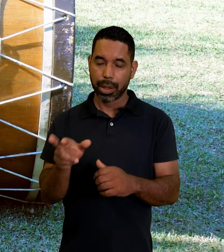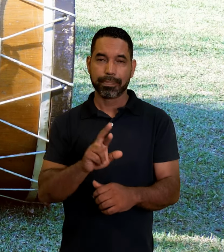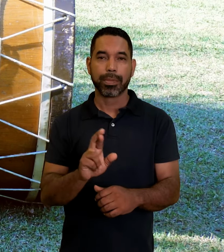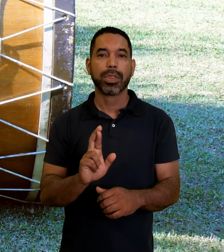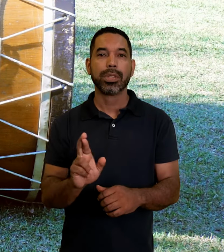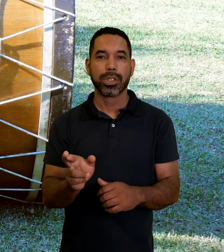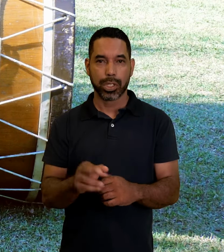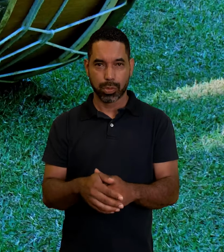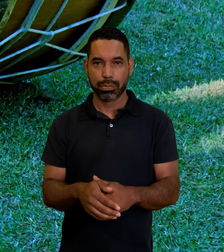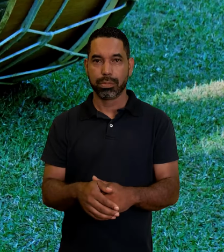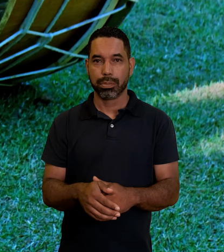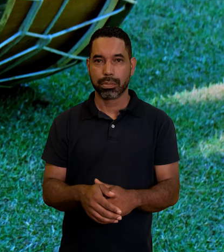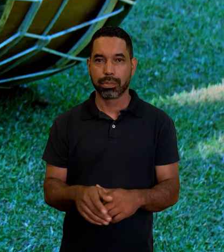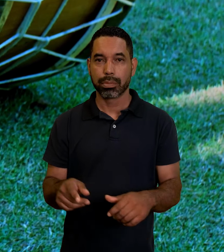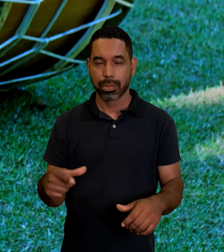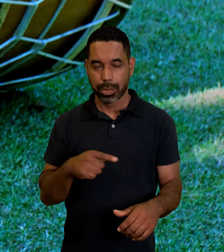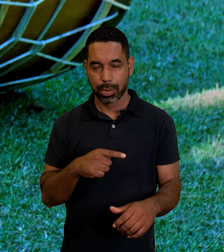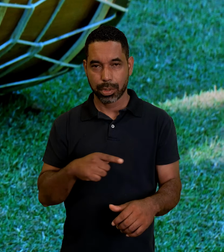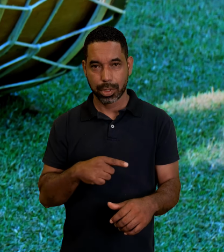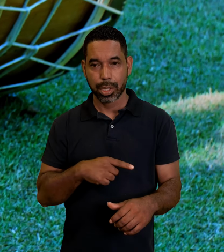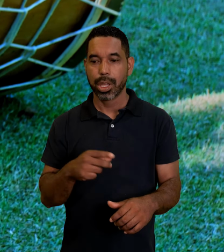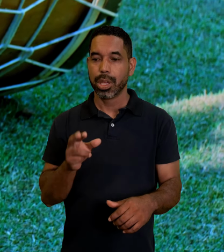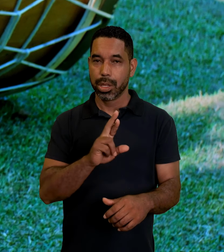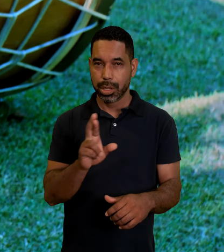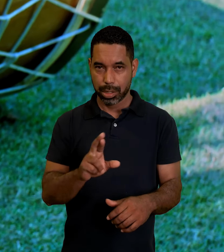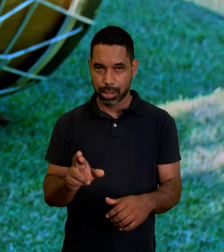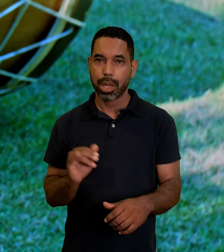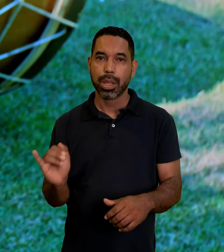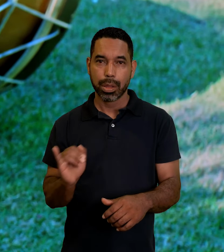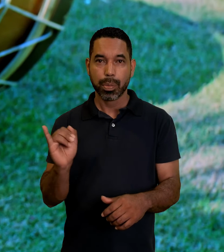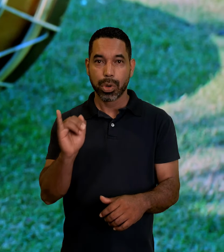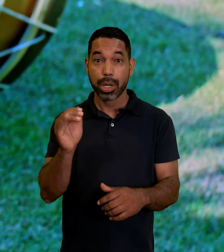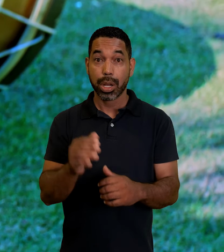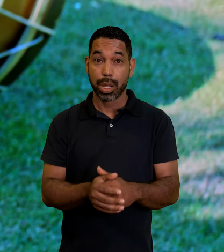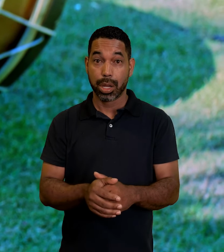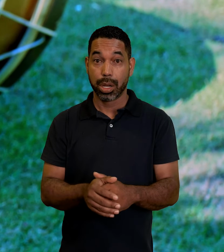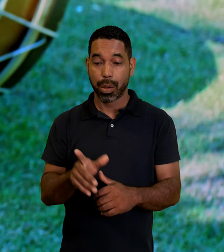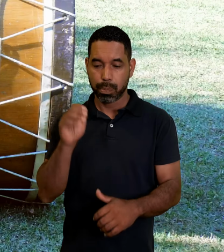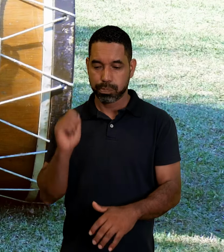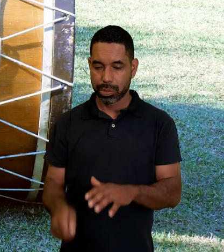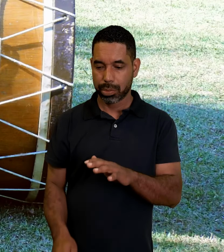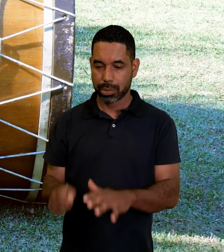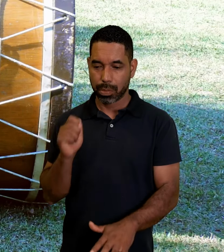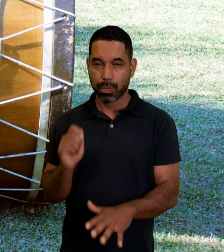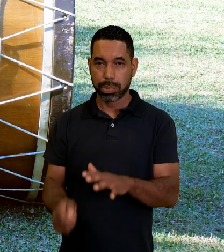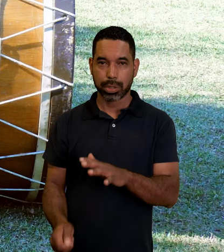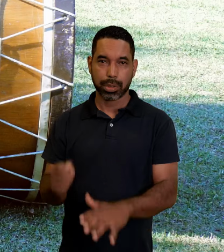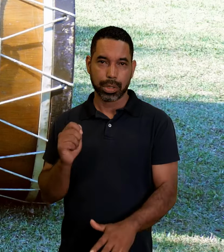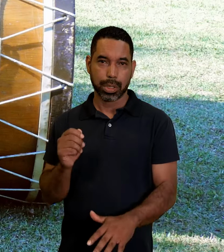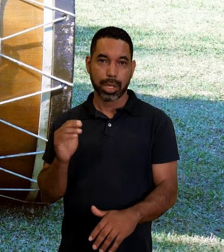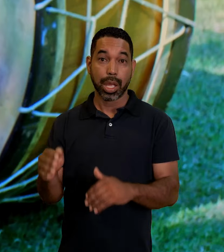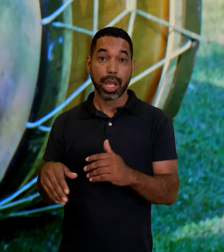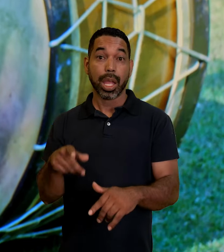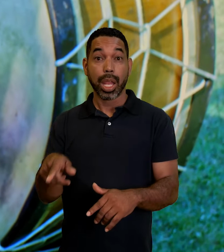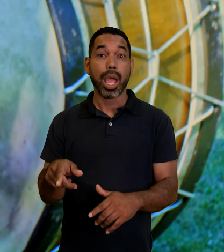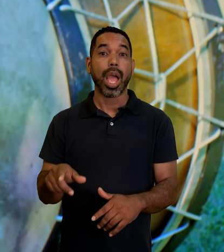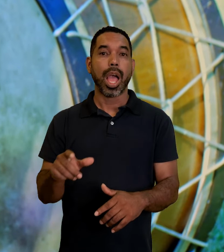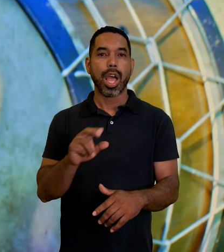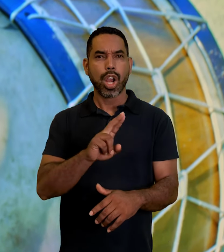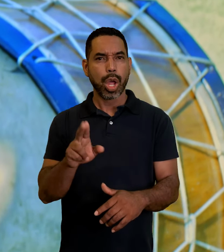para as comunidades, né? O bumbo, ele é tão importante para essas comunidades que quando ele nasce, né, quando ele é feito,